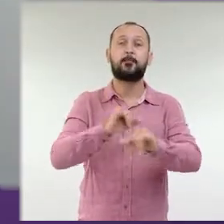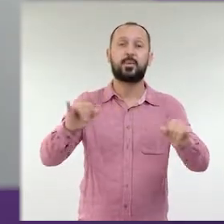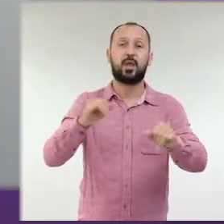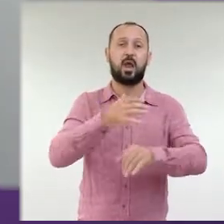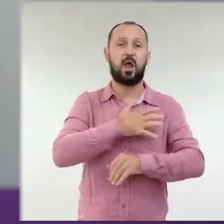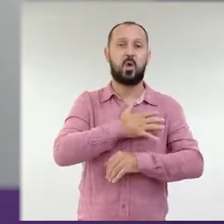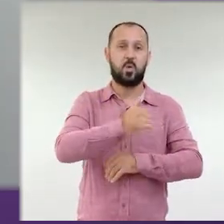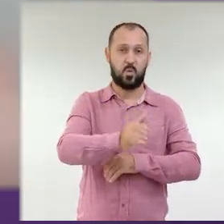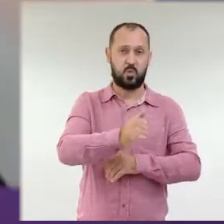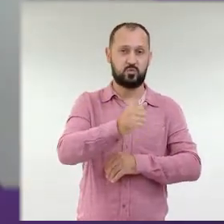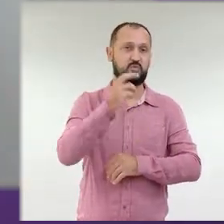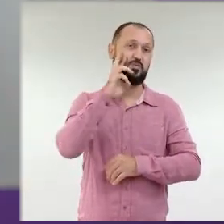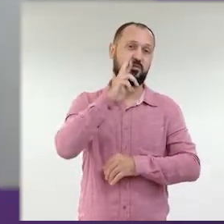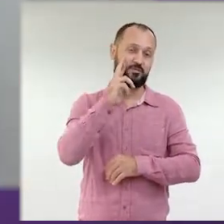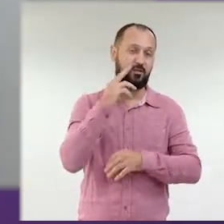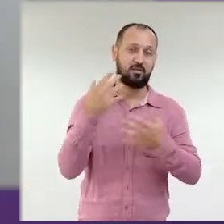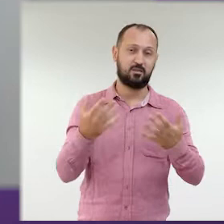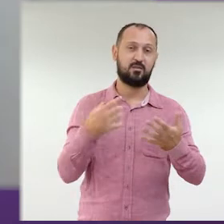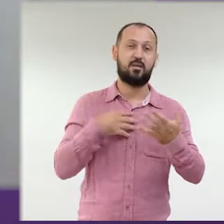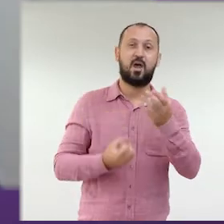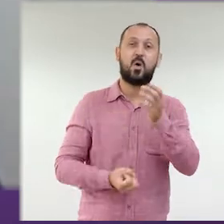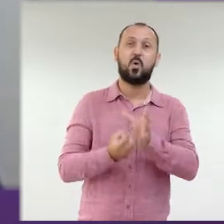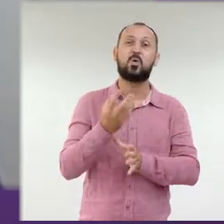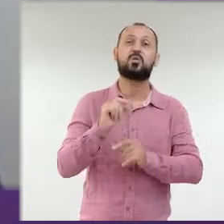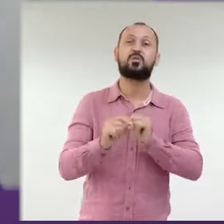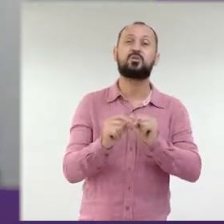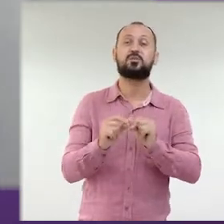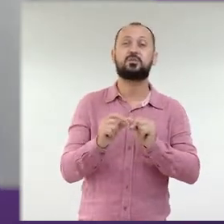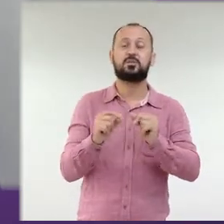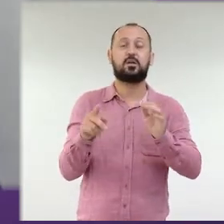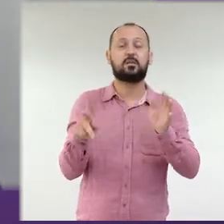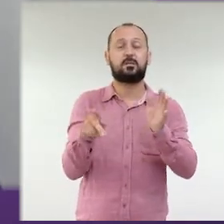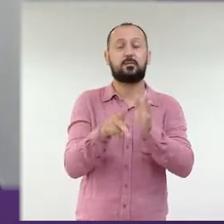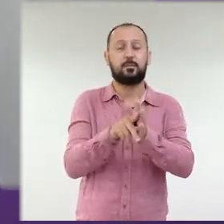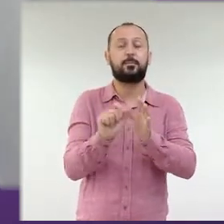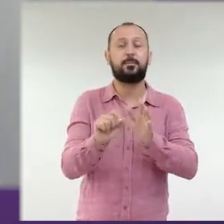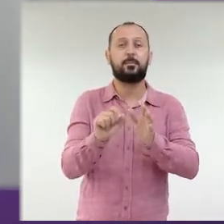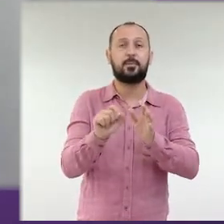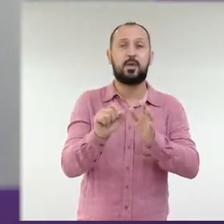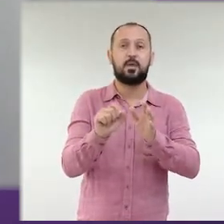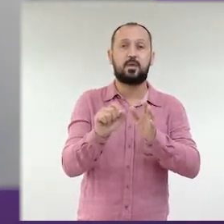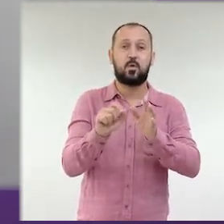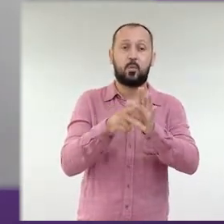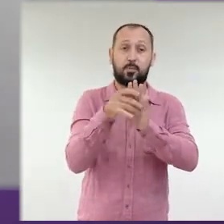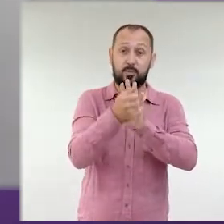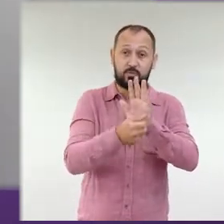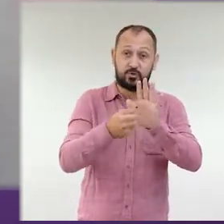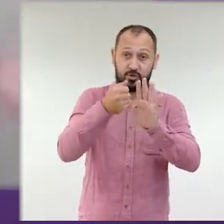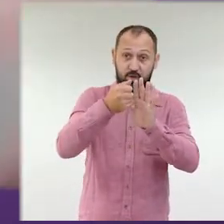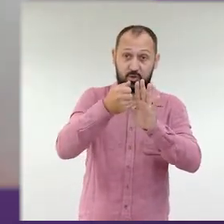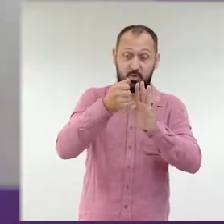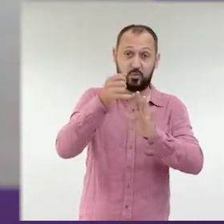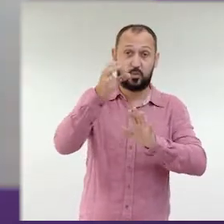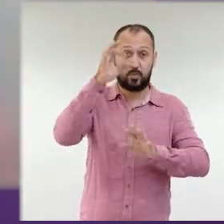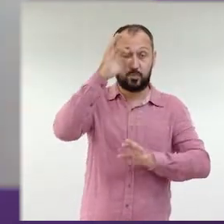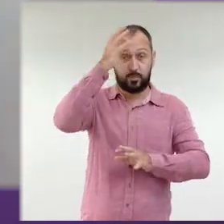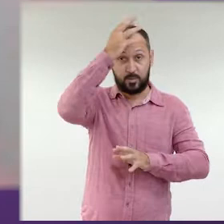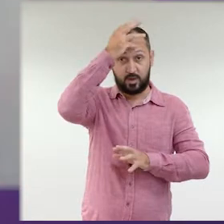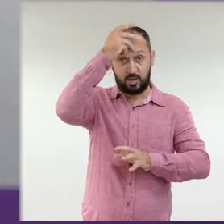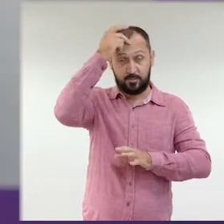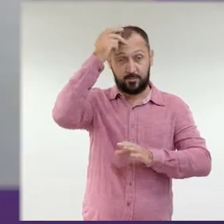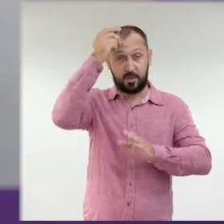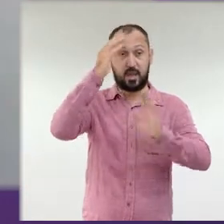no estado, quando iniciamos o programa Maria da Penha Vai à Escola, em